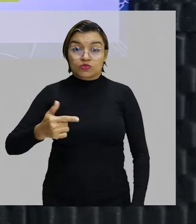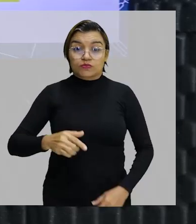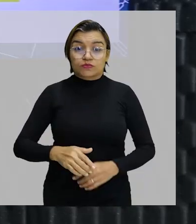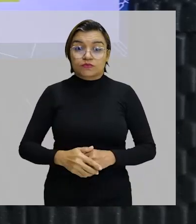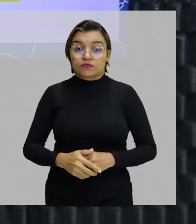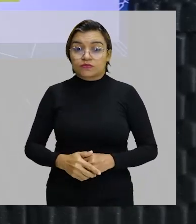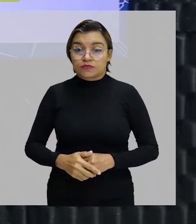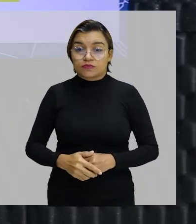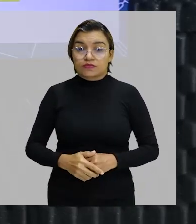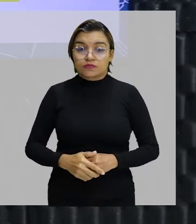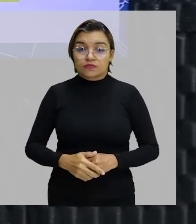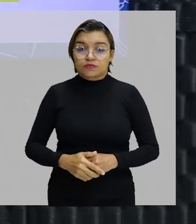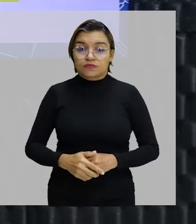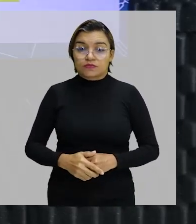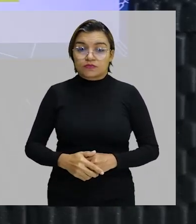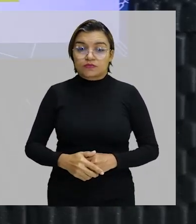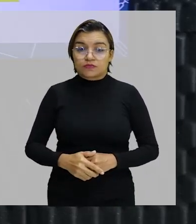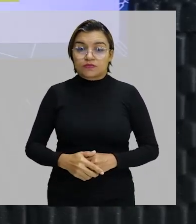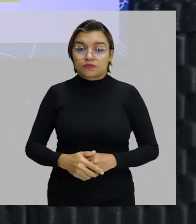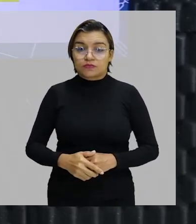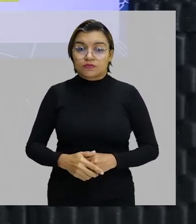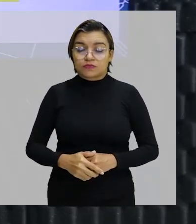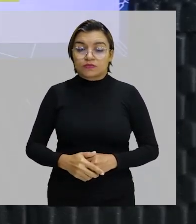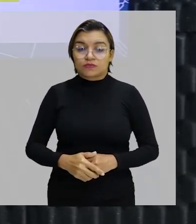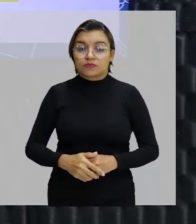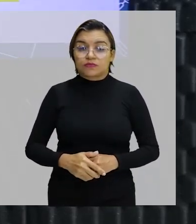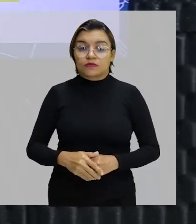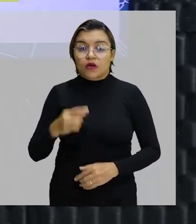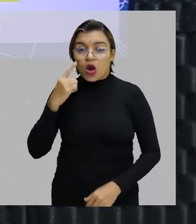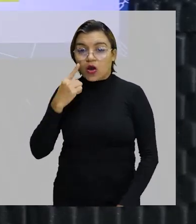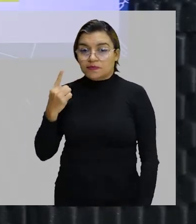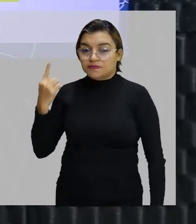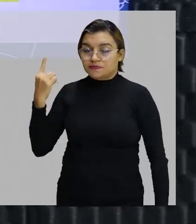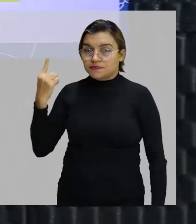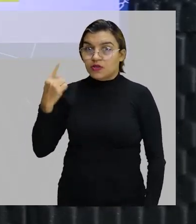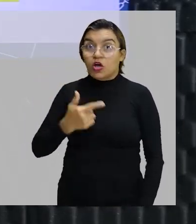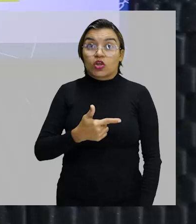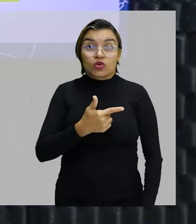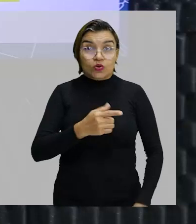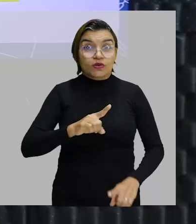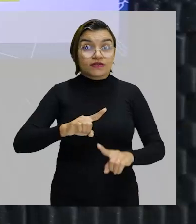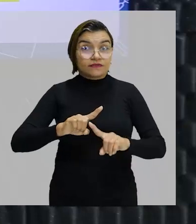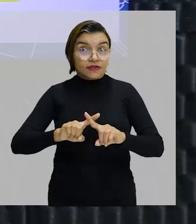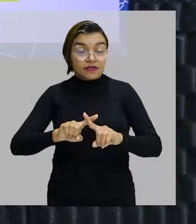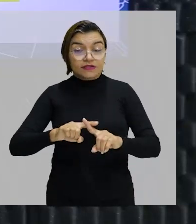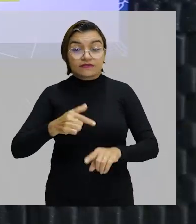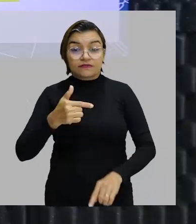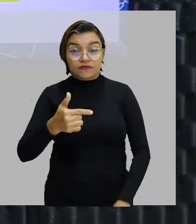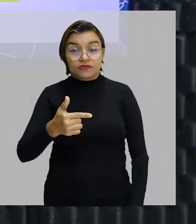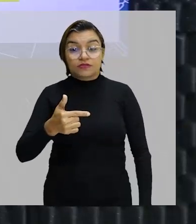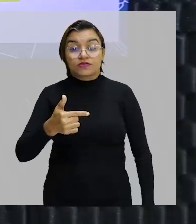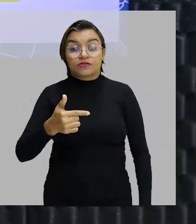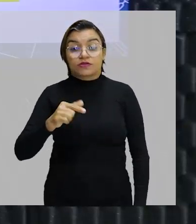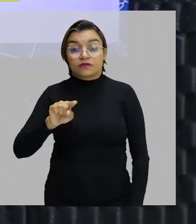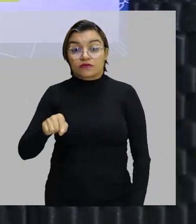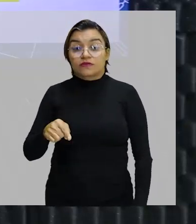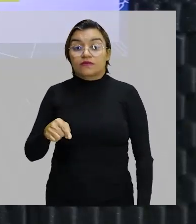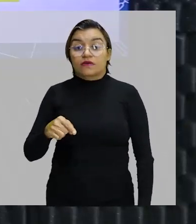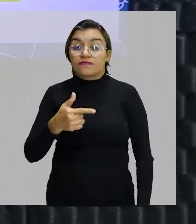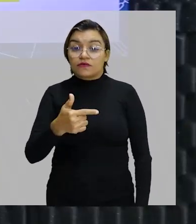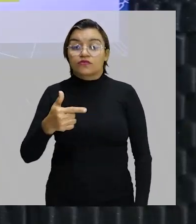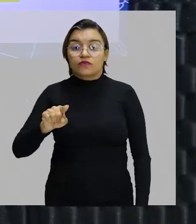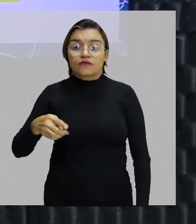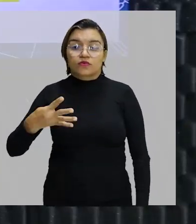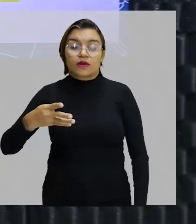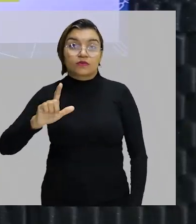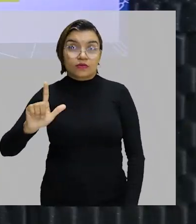vezes 22,4 litros. Vamos lá, vamos com calma. Olha só. A equação, a pergunta,